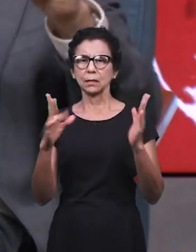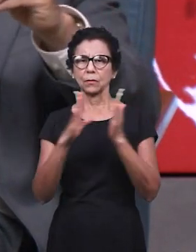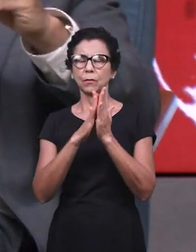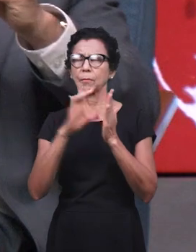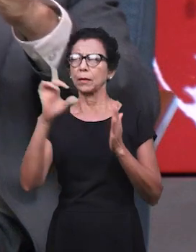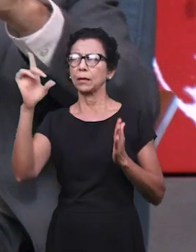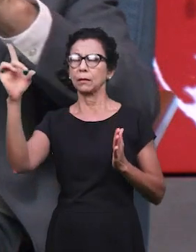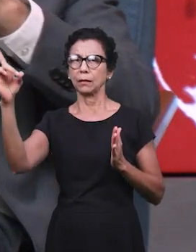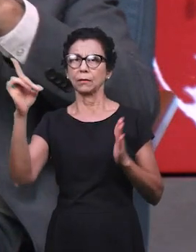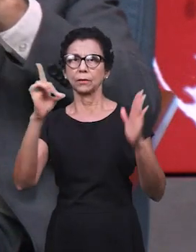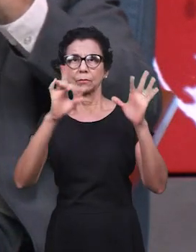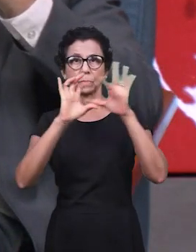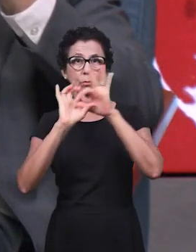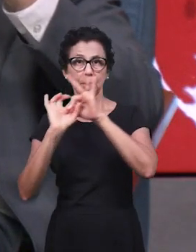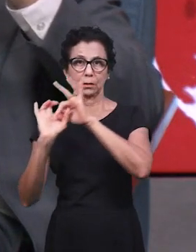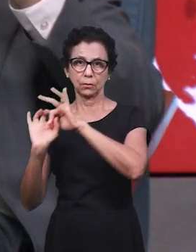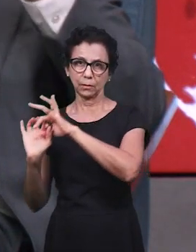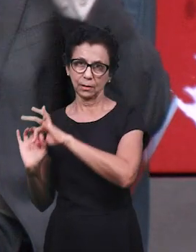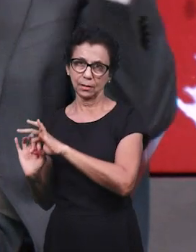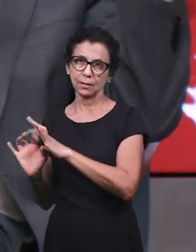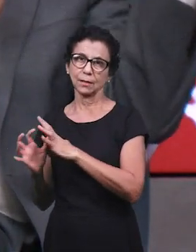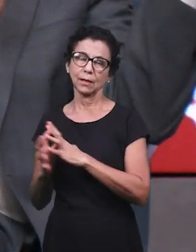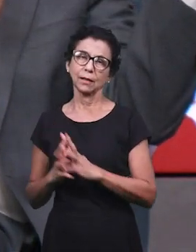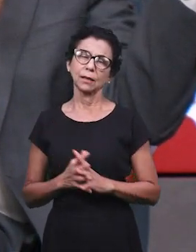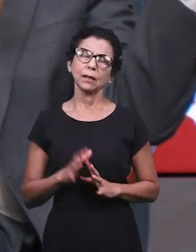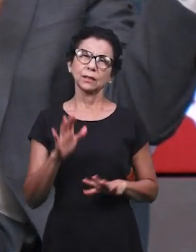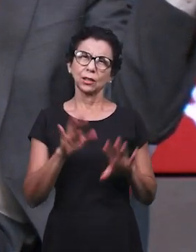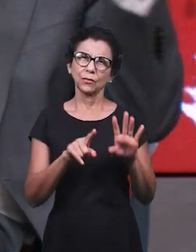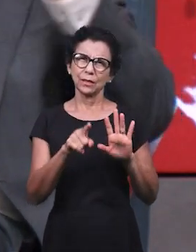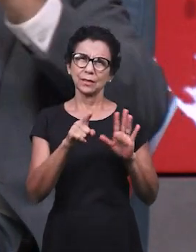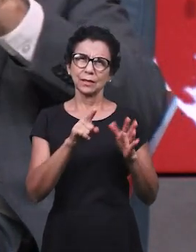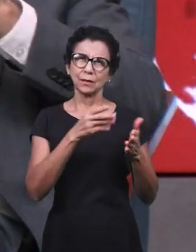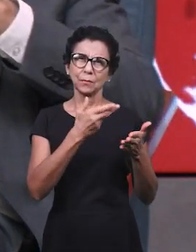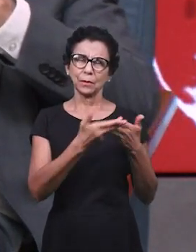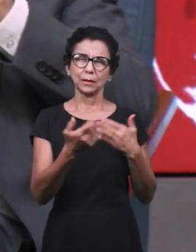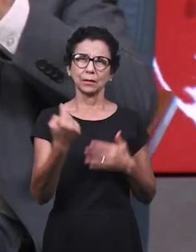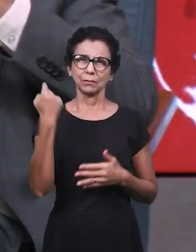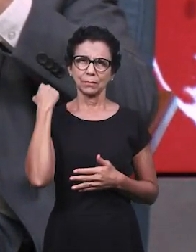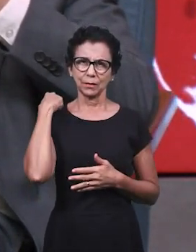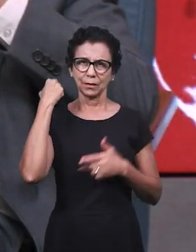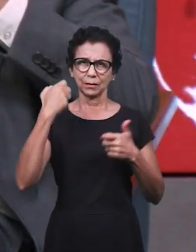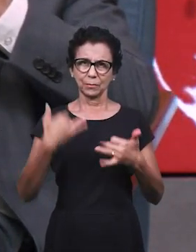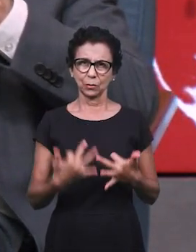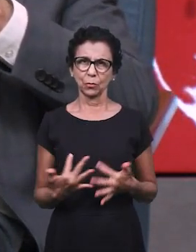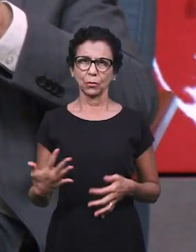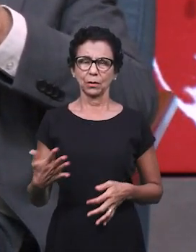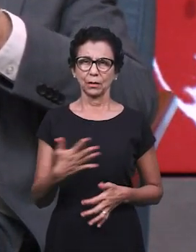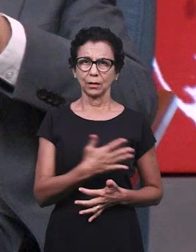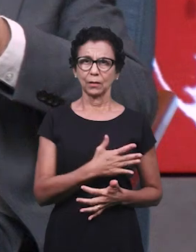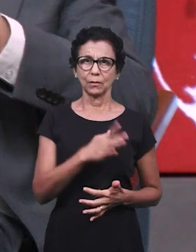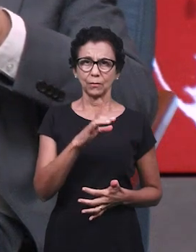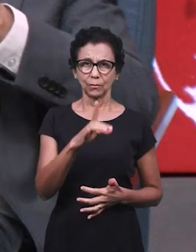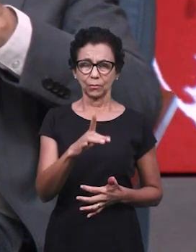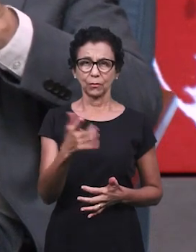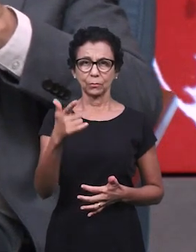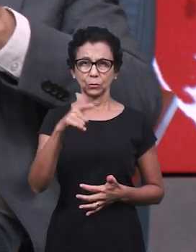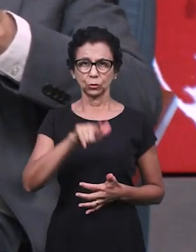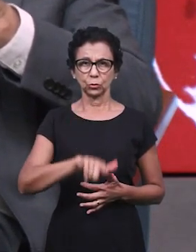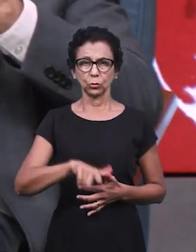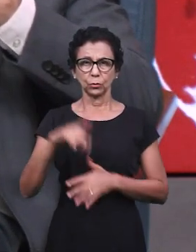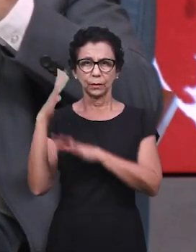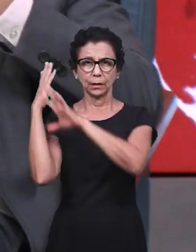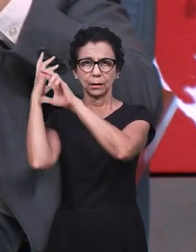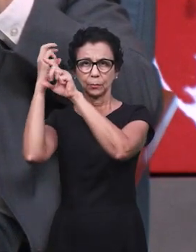contextualizar aqui para os irmãos, às vezes não assistiram lá atrás, ver. O ministério da palavra, vamos